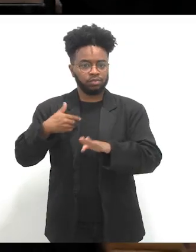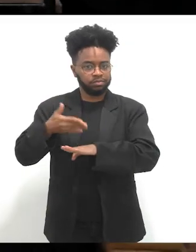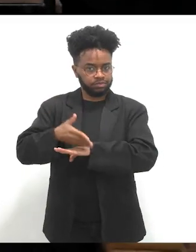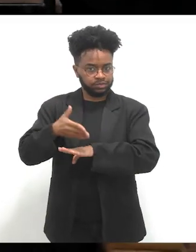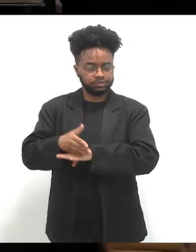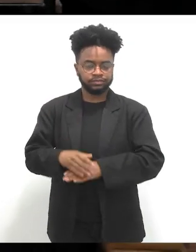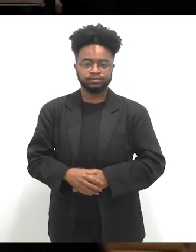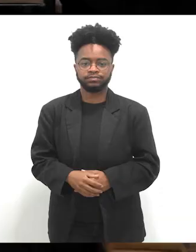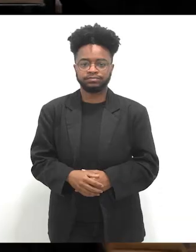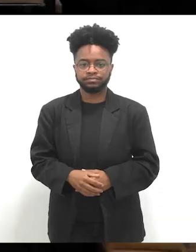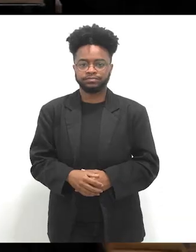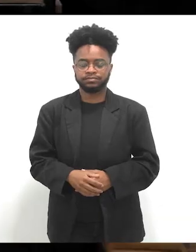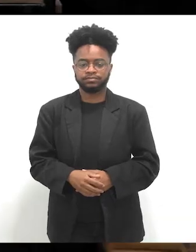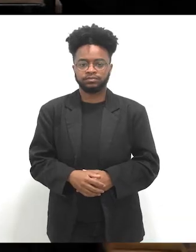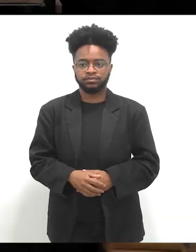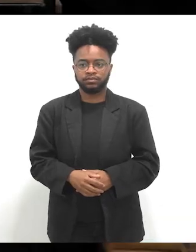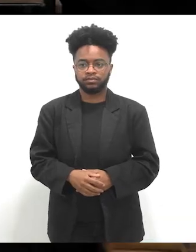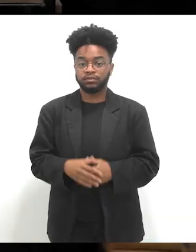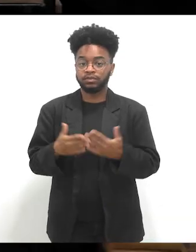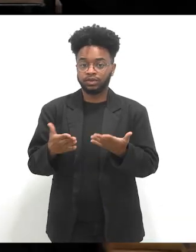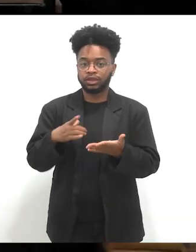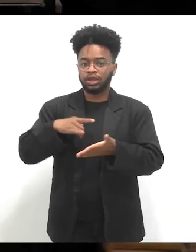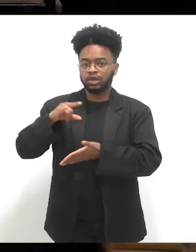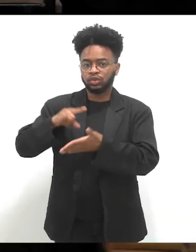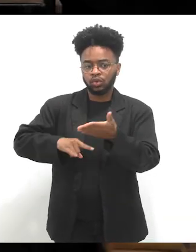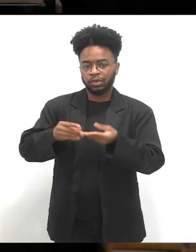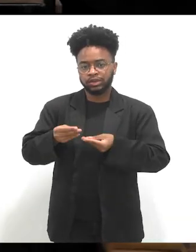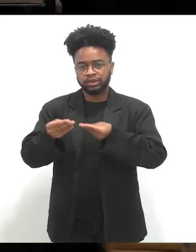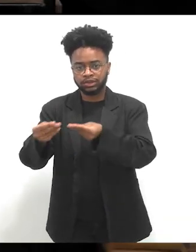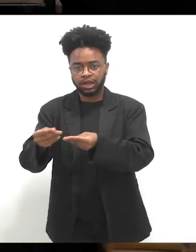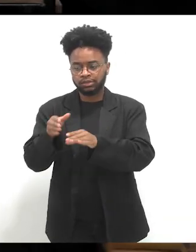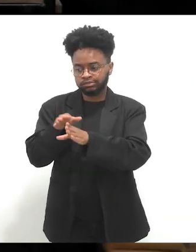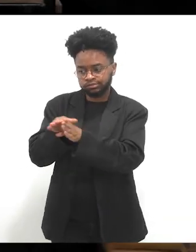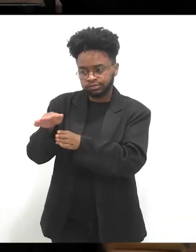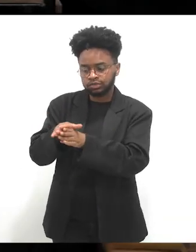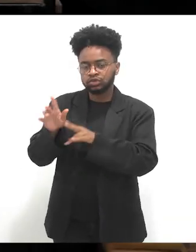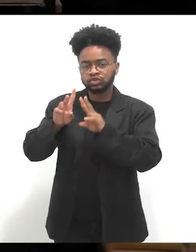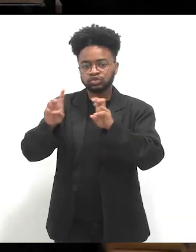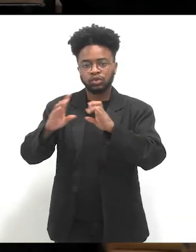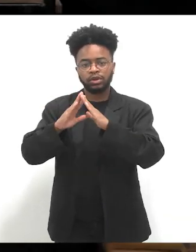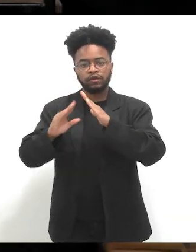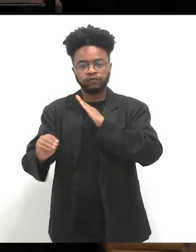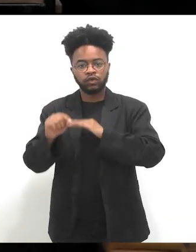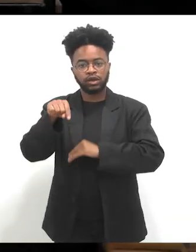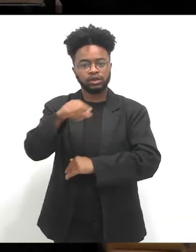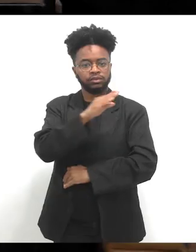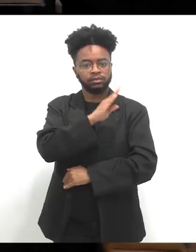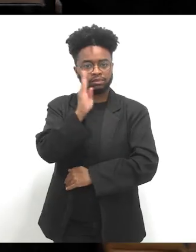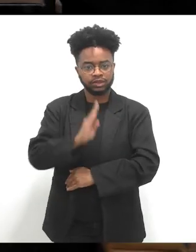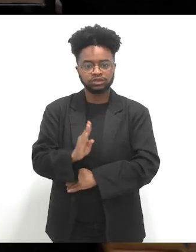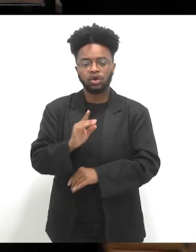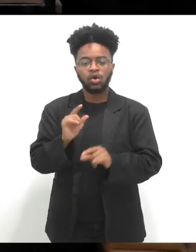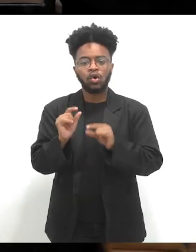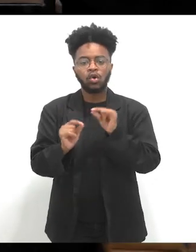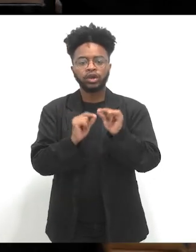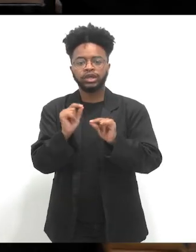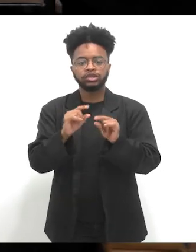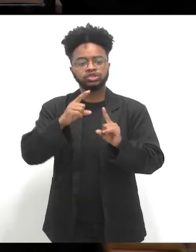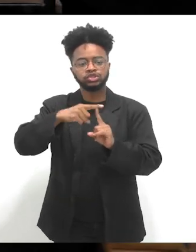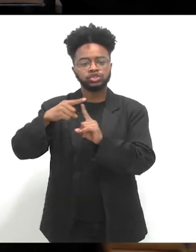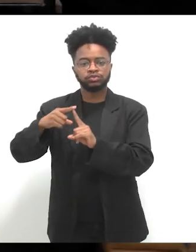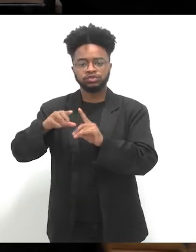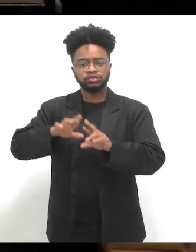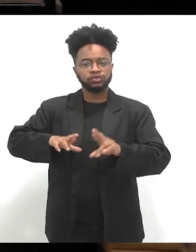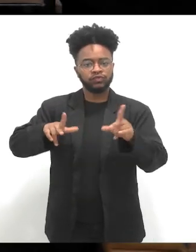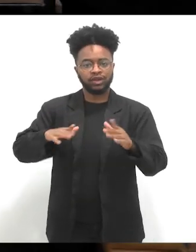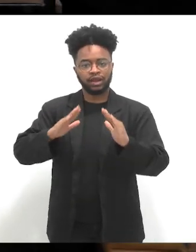faço parte. Lá a gente documenta as pessoas, orienta sobre a questão do refúgio no Brasil, os diferentes tipos de